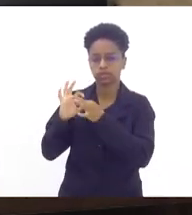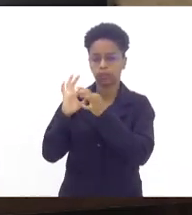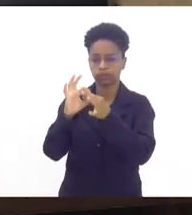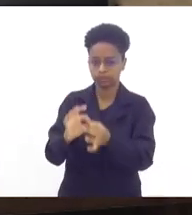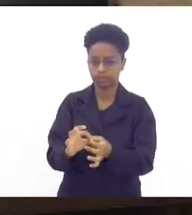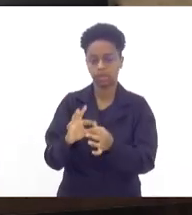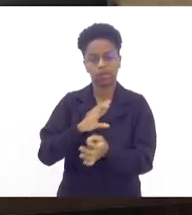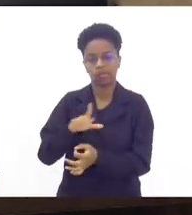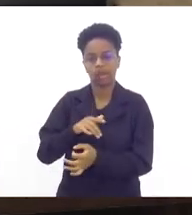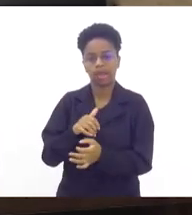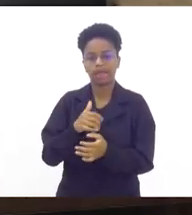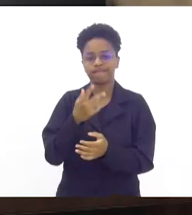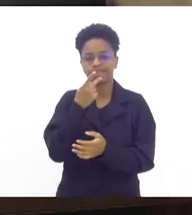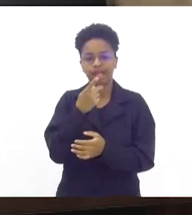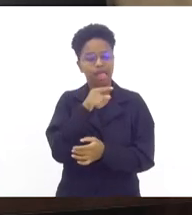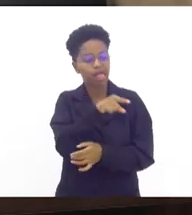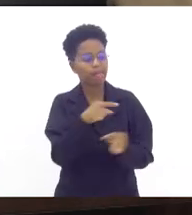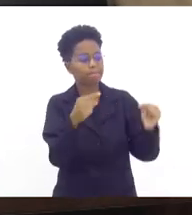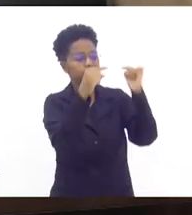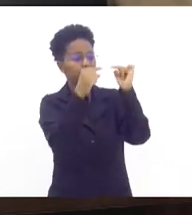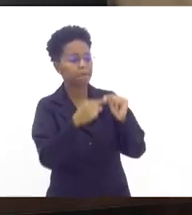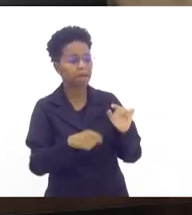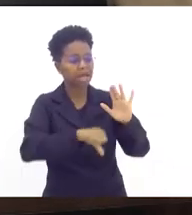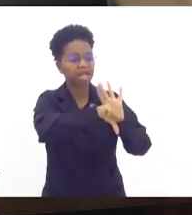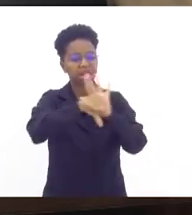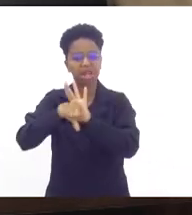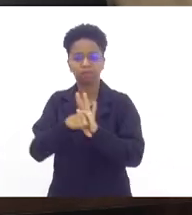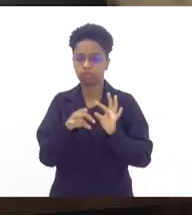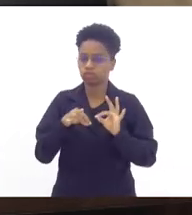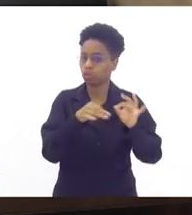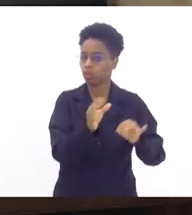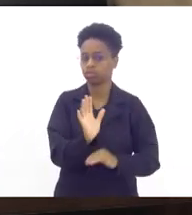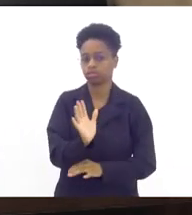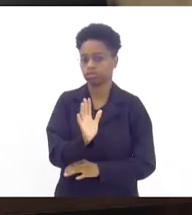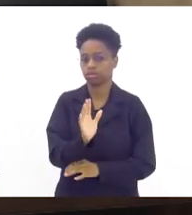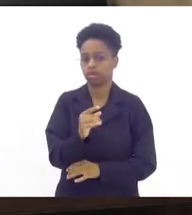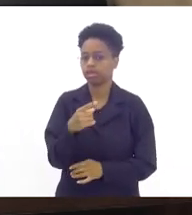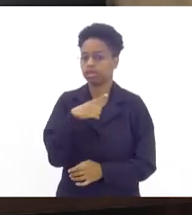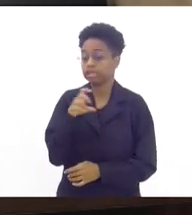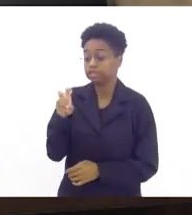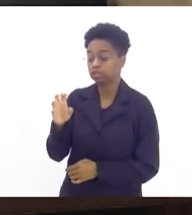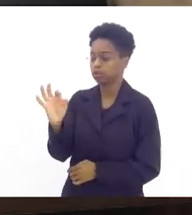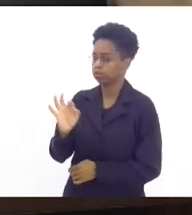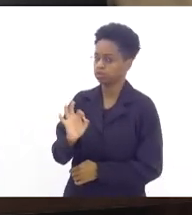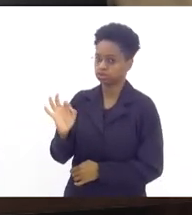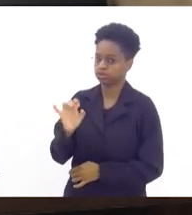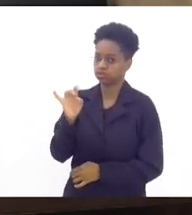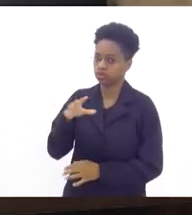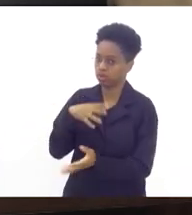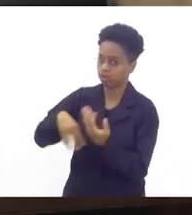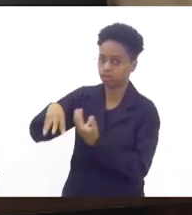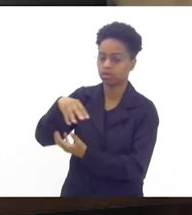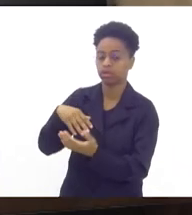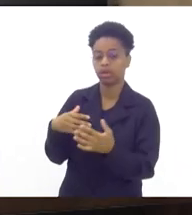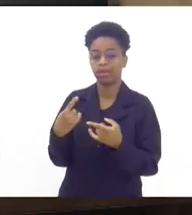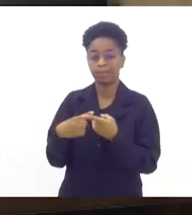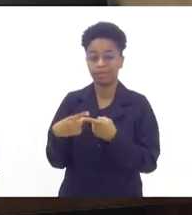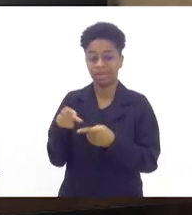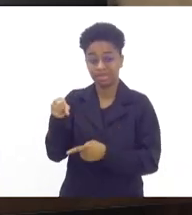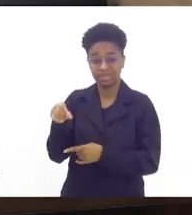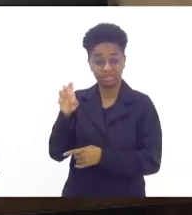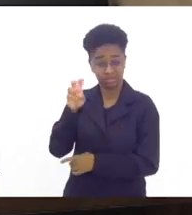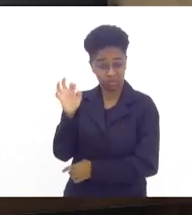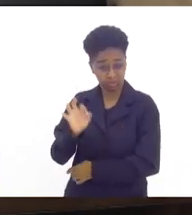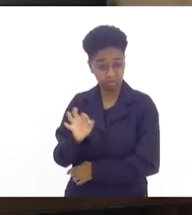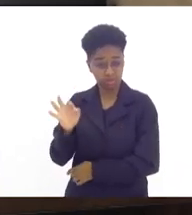e não criminalizar os 95% né dessas pessoas tanto na época quando os 5% são são